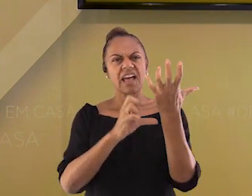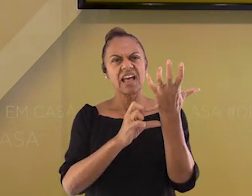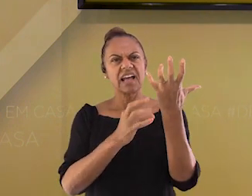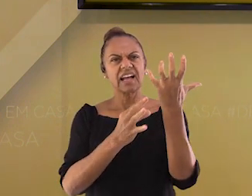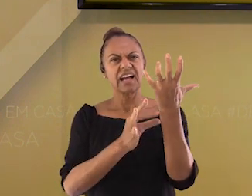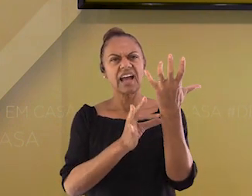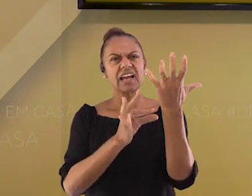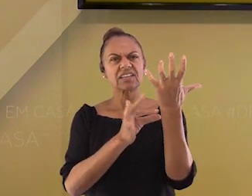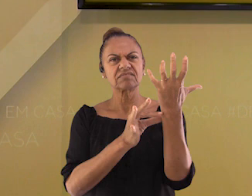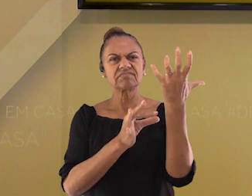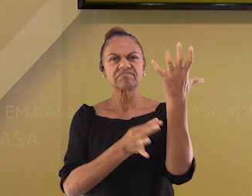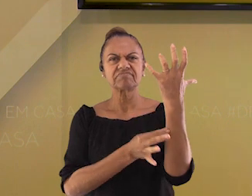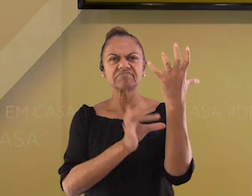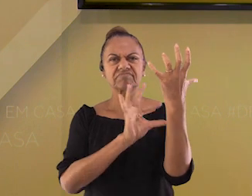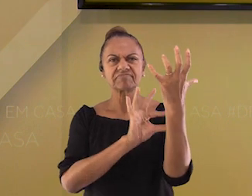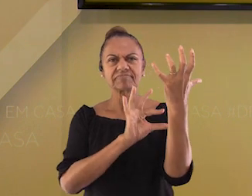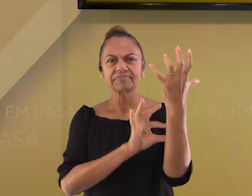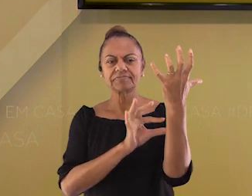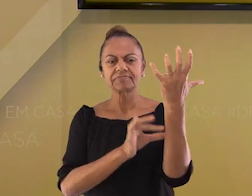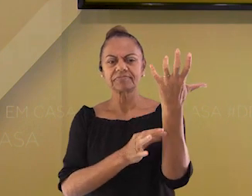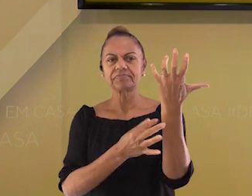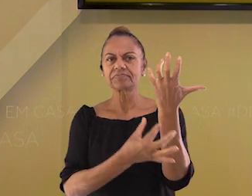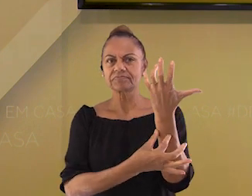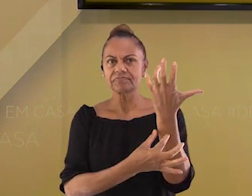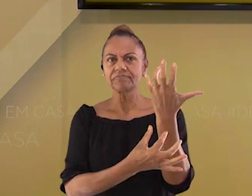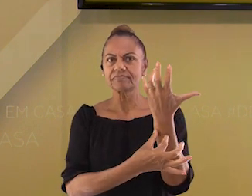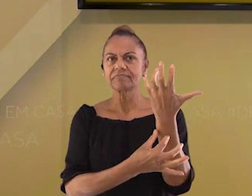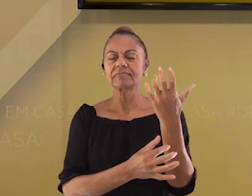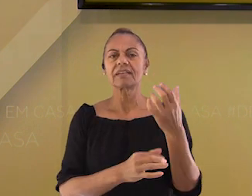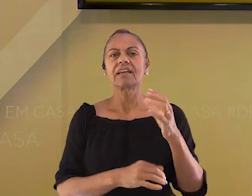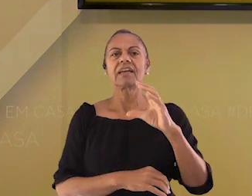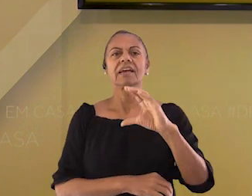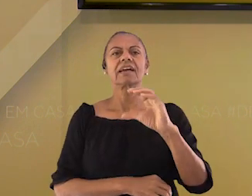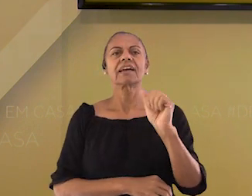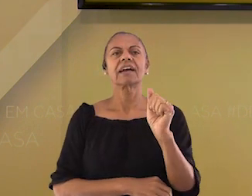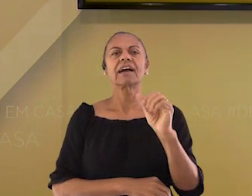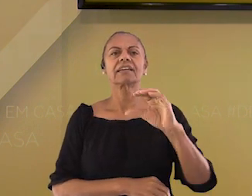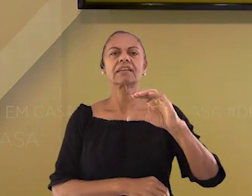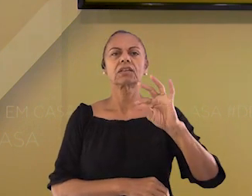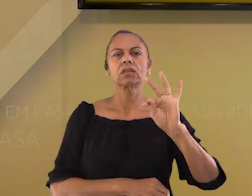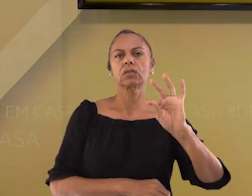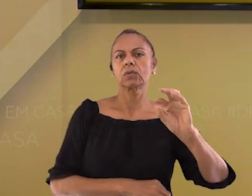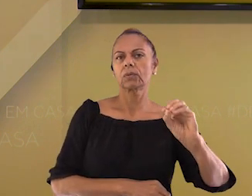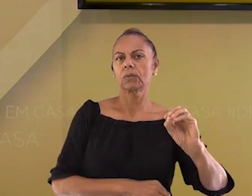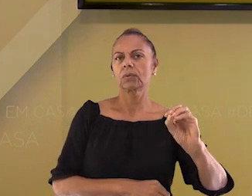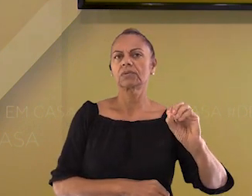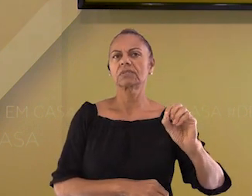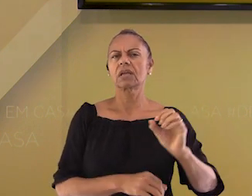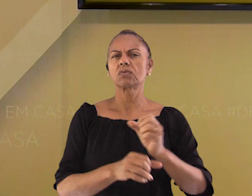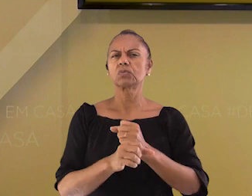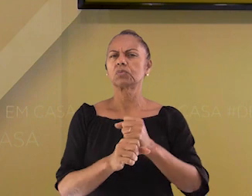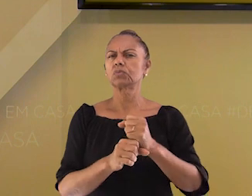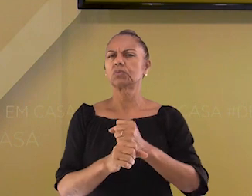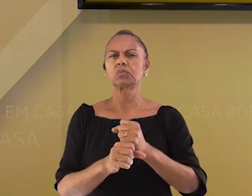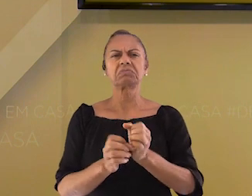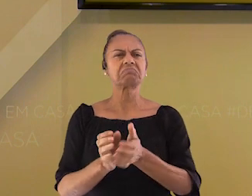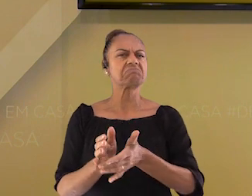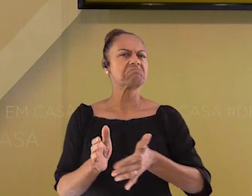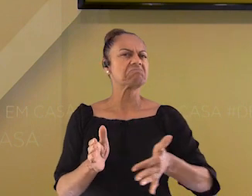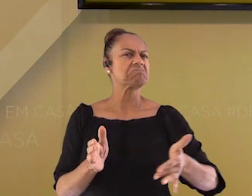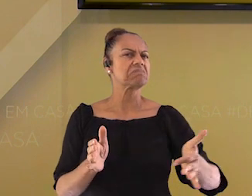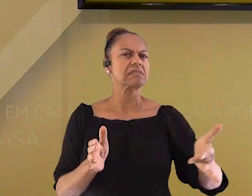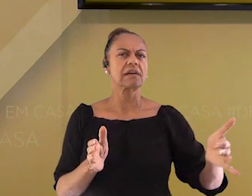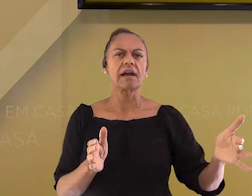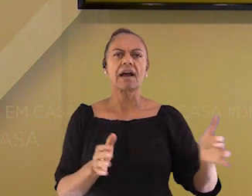aí? É uma suculenta, um exemplo de cacto, e consegue passar longos períodos sem água, pois